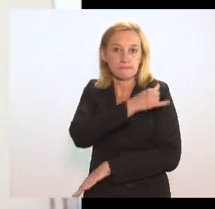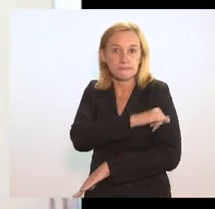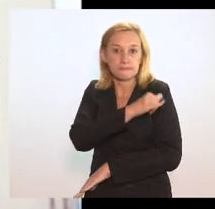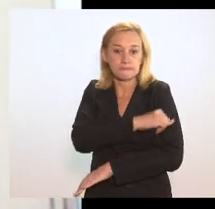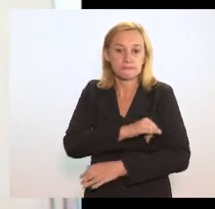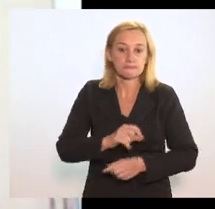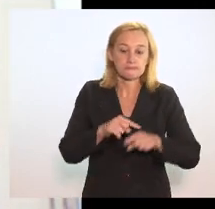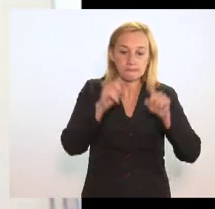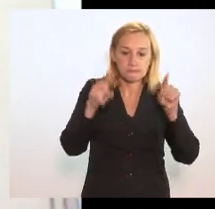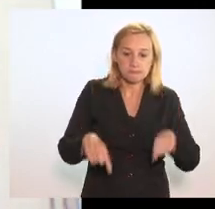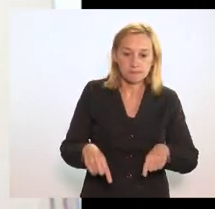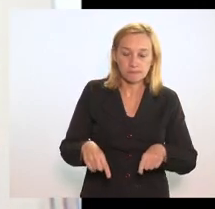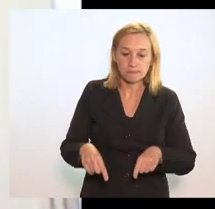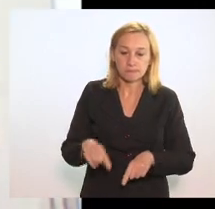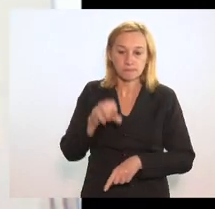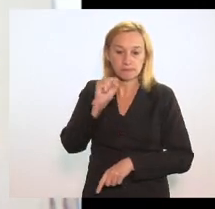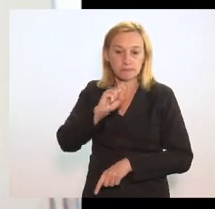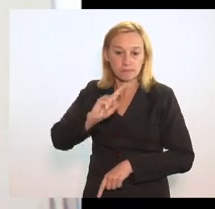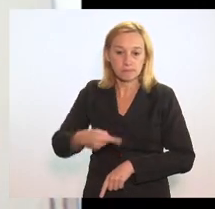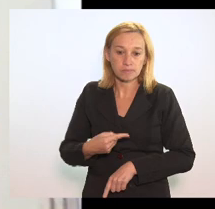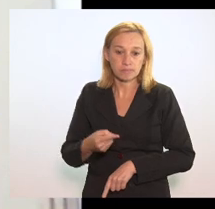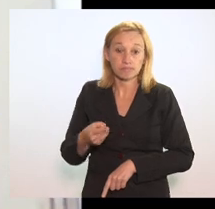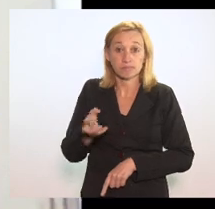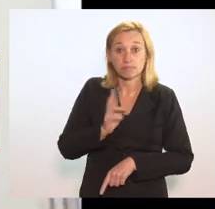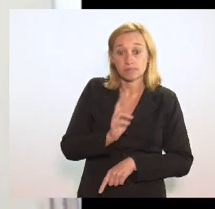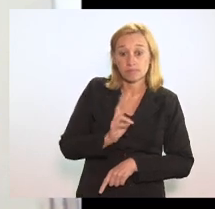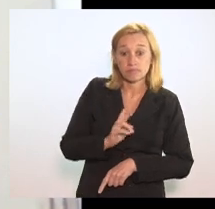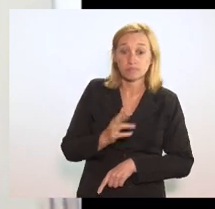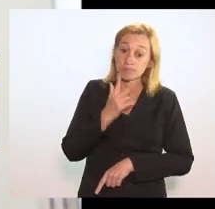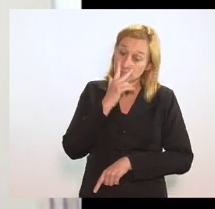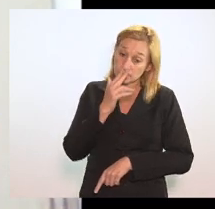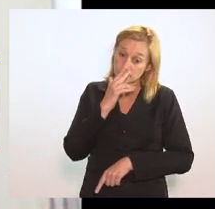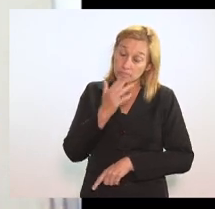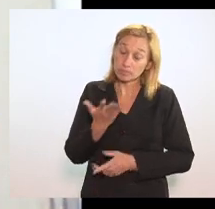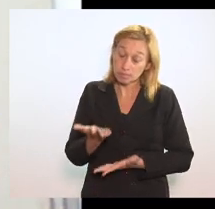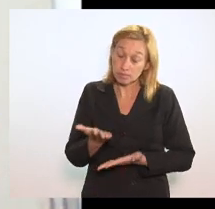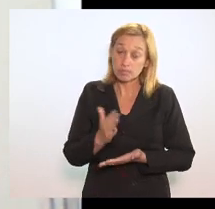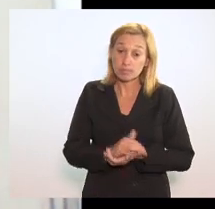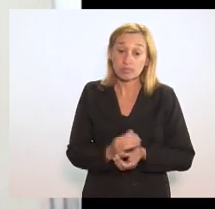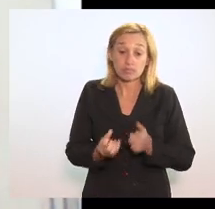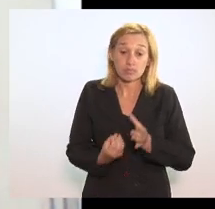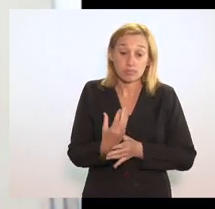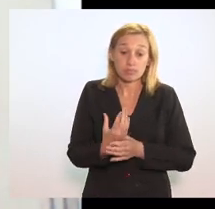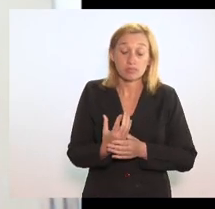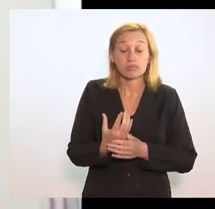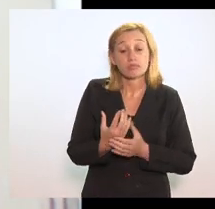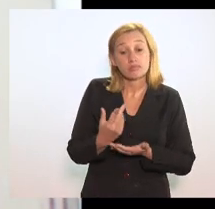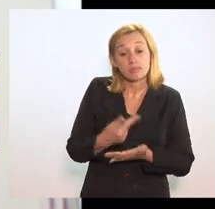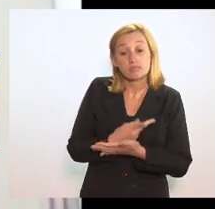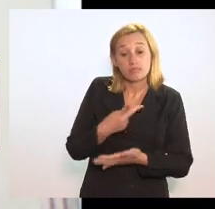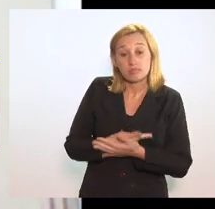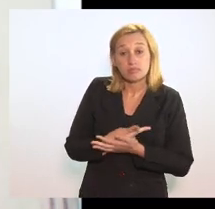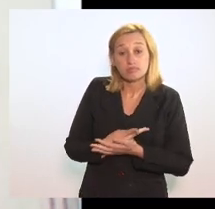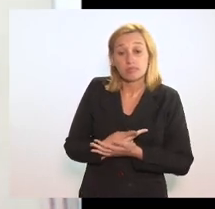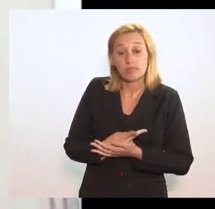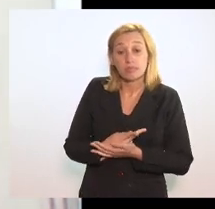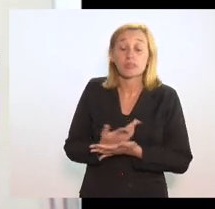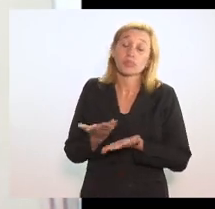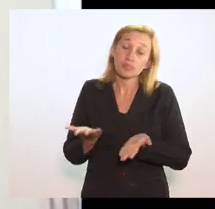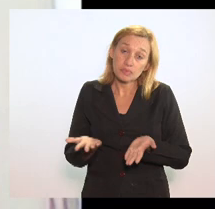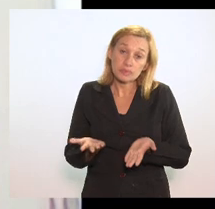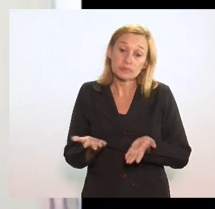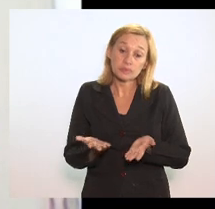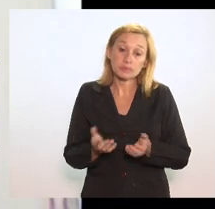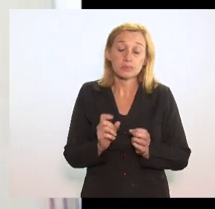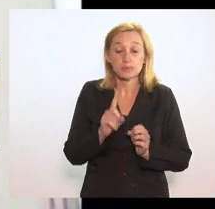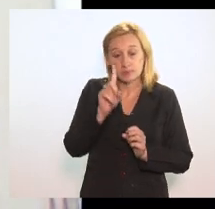para servidores que ganham R$ 8.000. Né? Nos parece realmente que acaba criando uma distorção e algo que pode ser